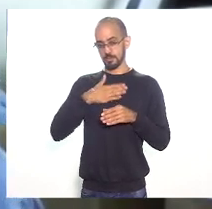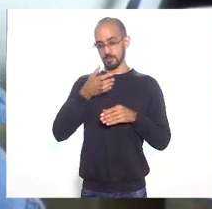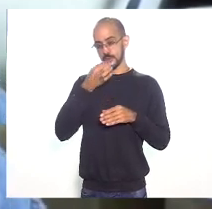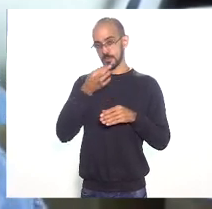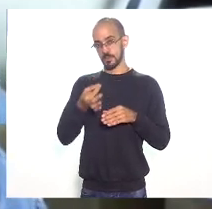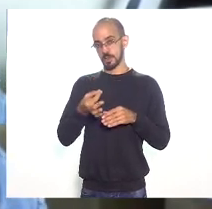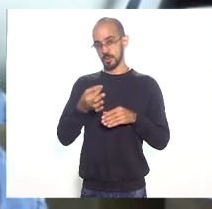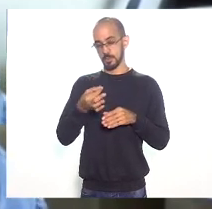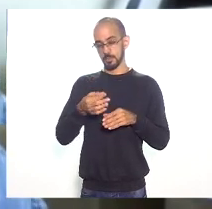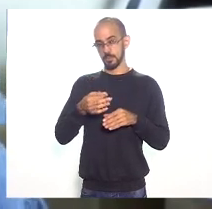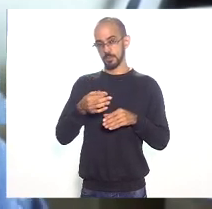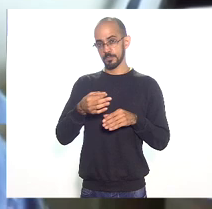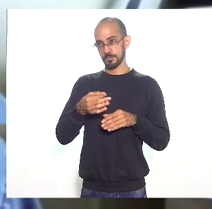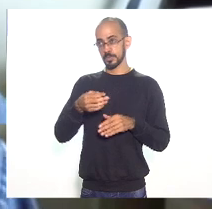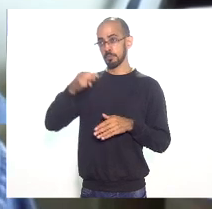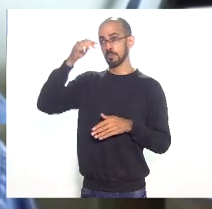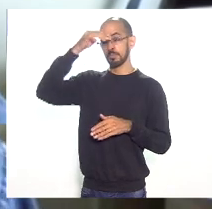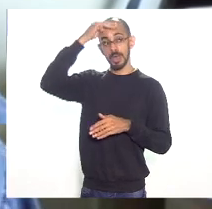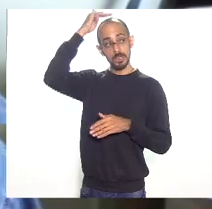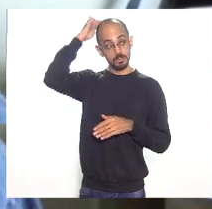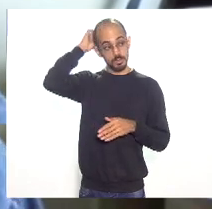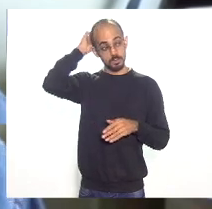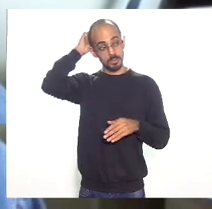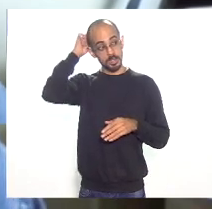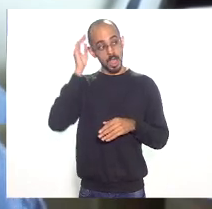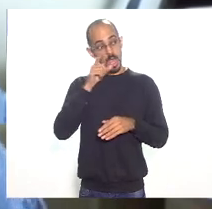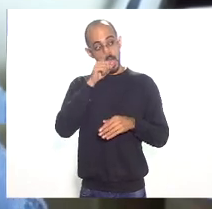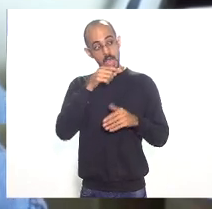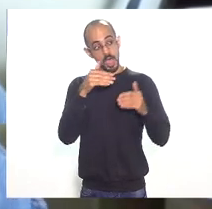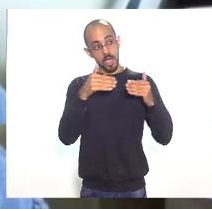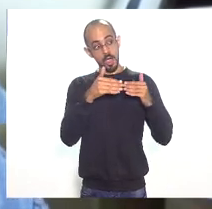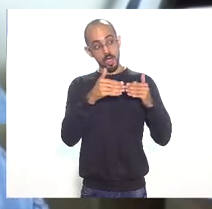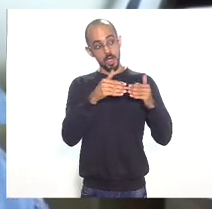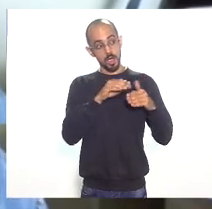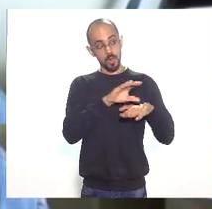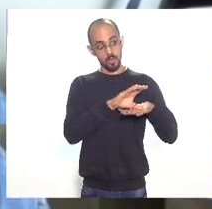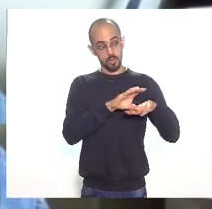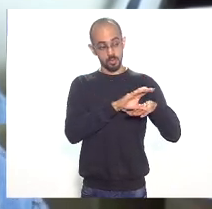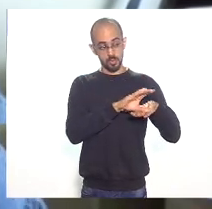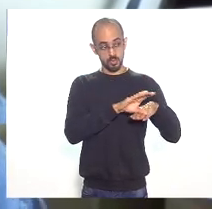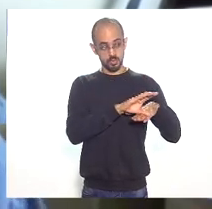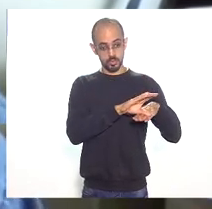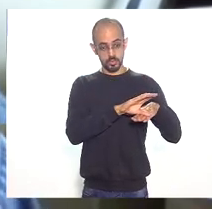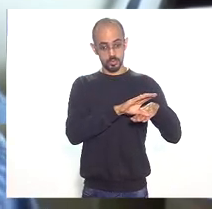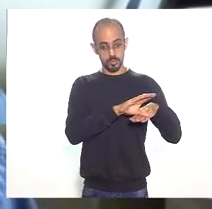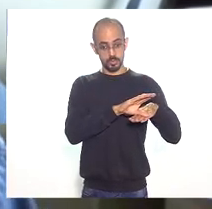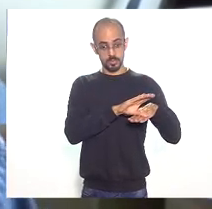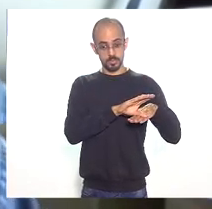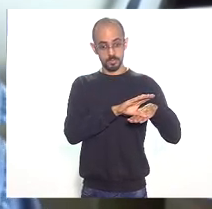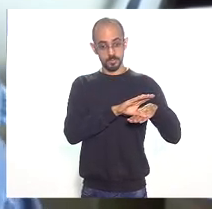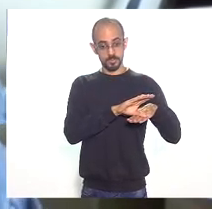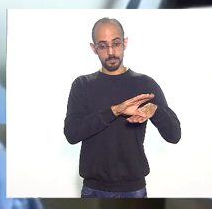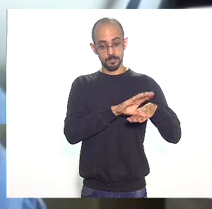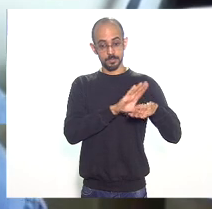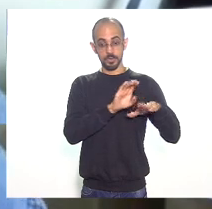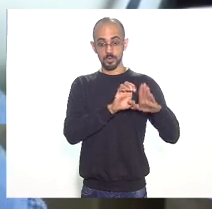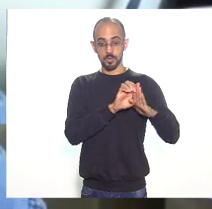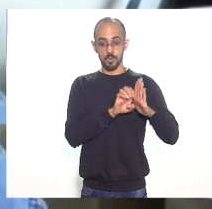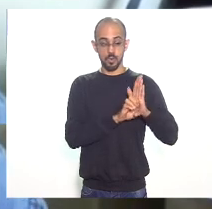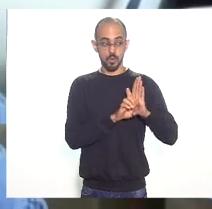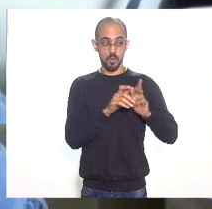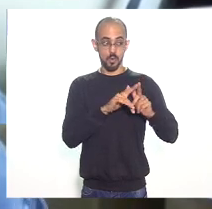deputado Márcio Pacheco, é pela constitucionalidade com emenda.